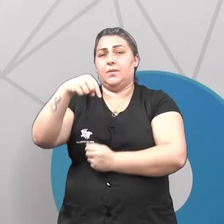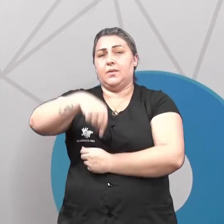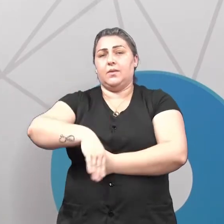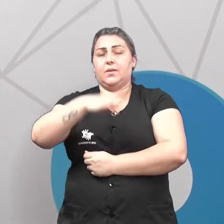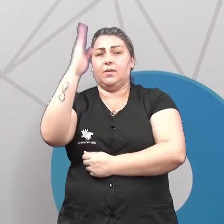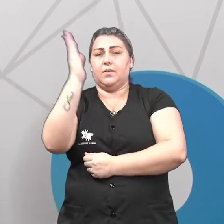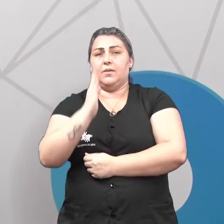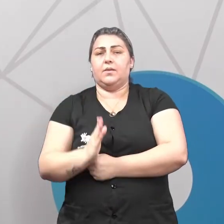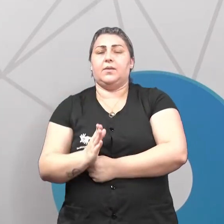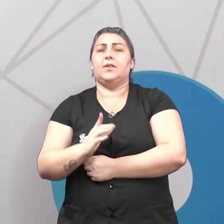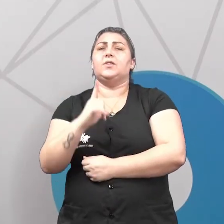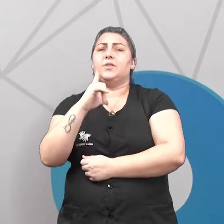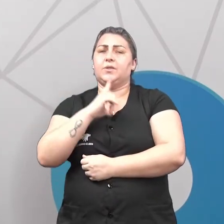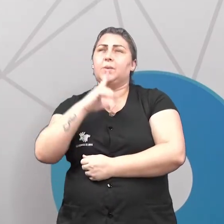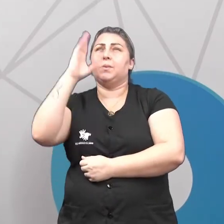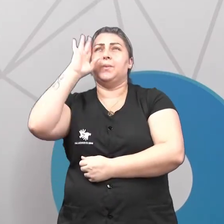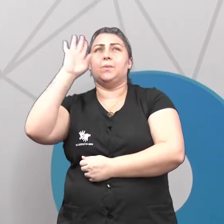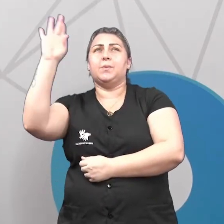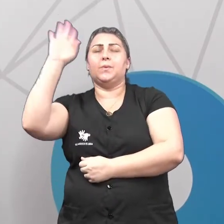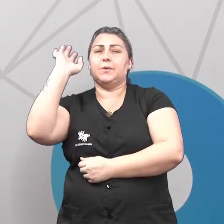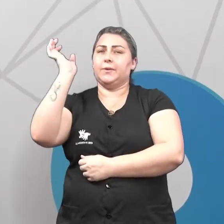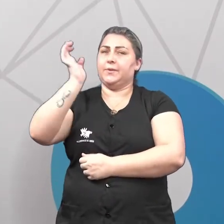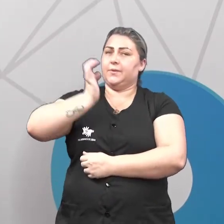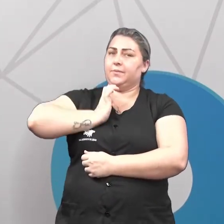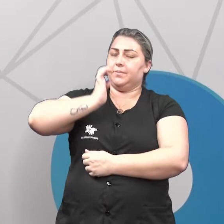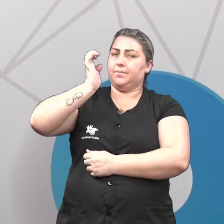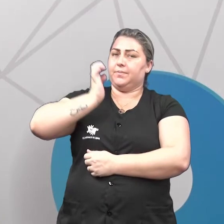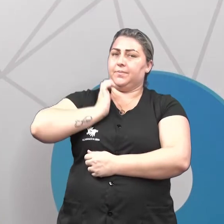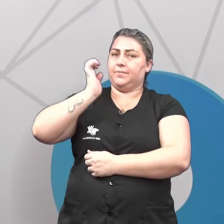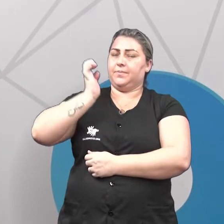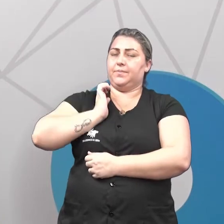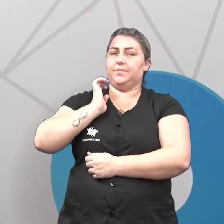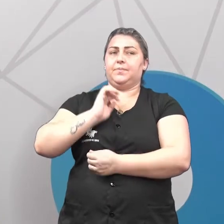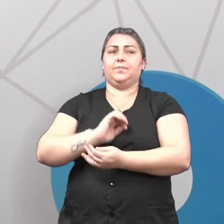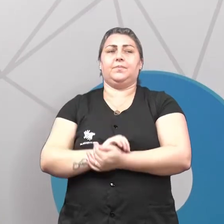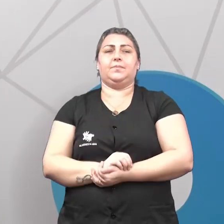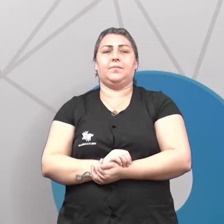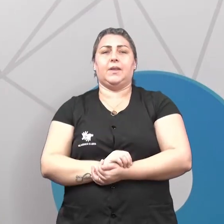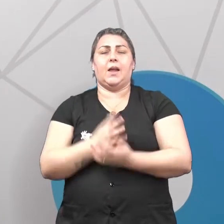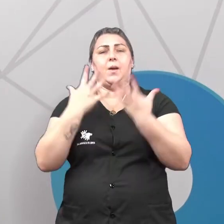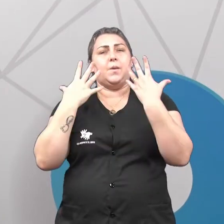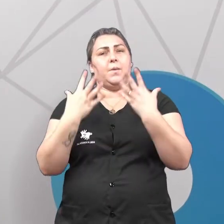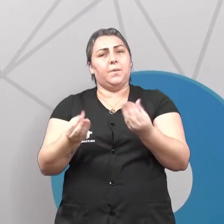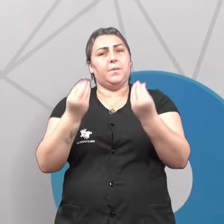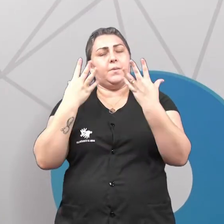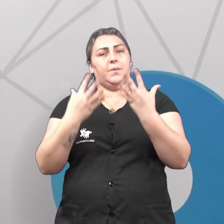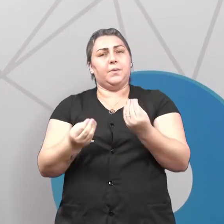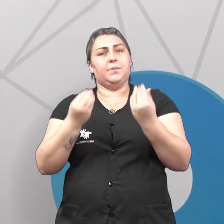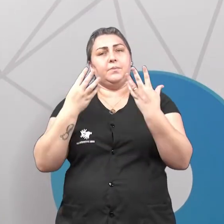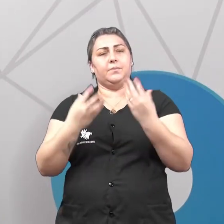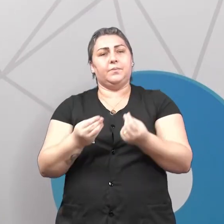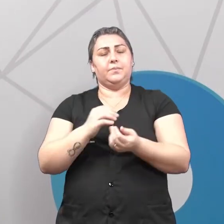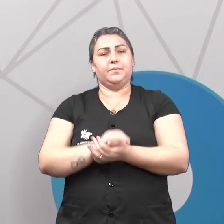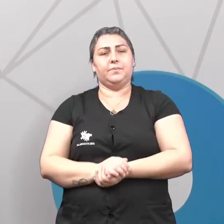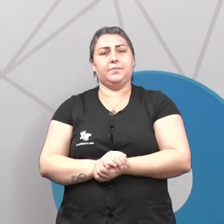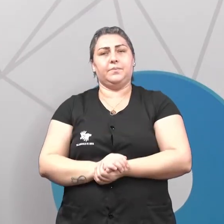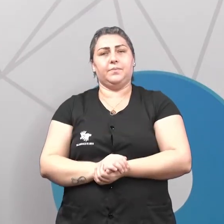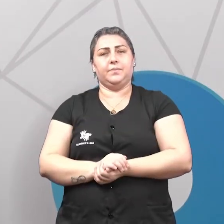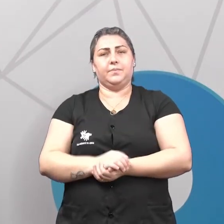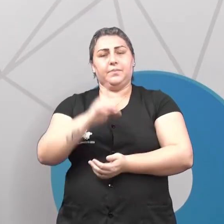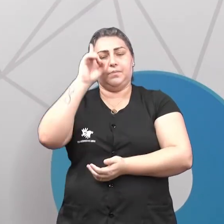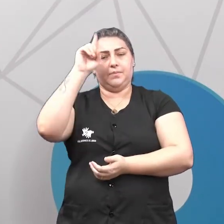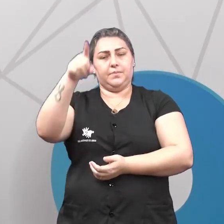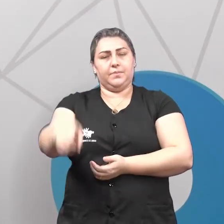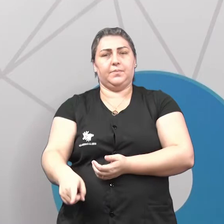E como todo mundo tinha aquele sonho de enriquecimento, ficar rico, muitos donos